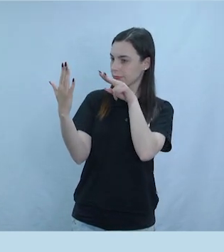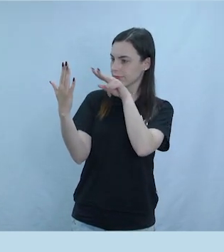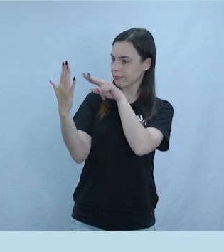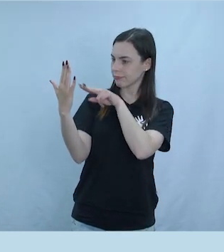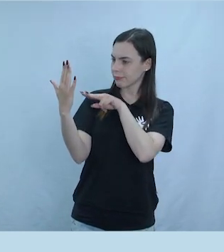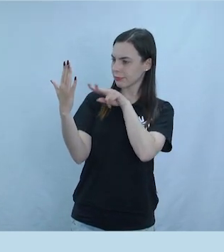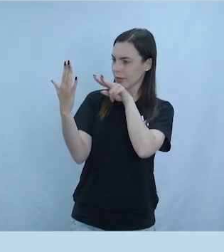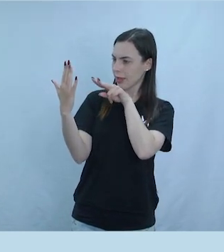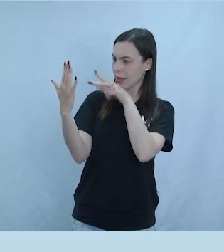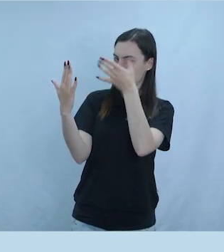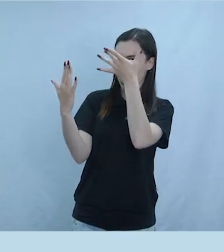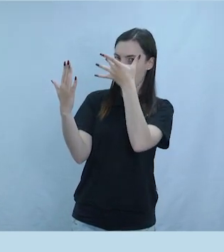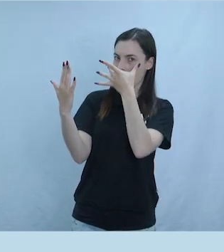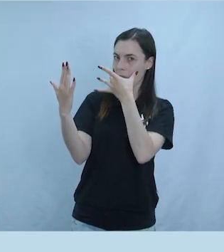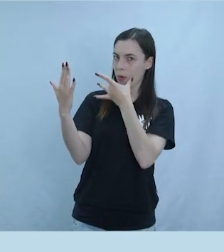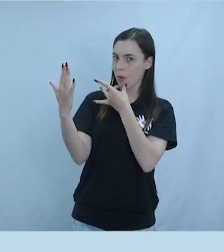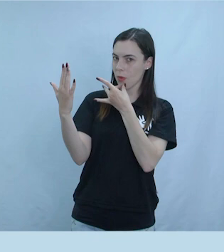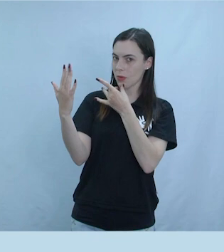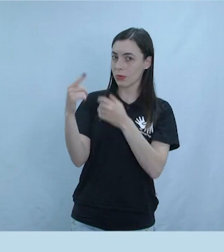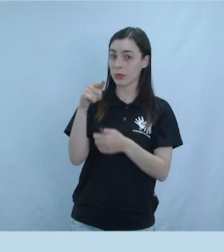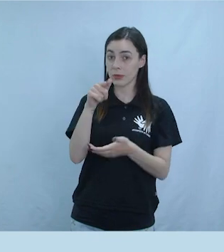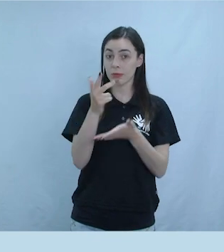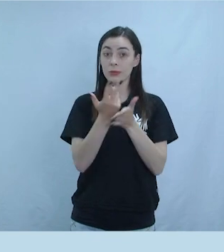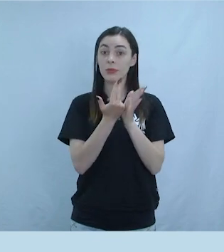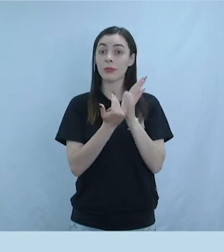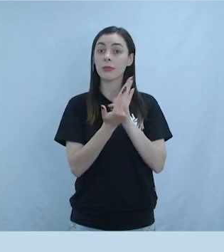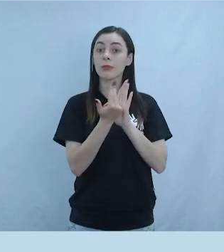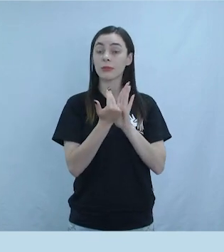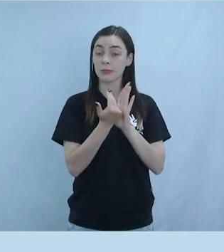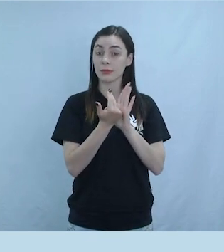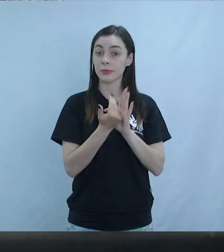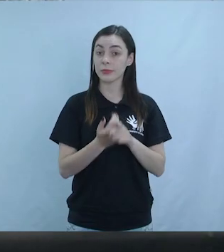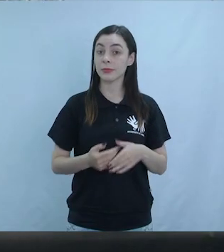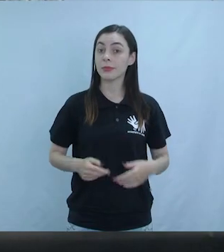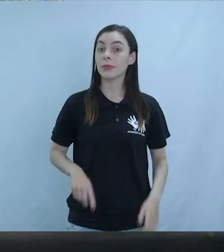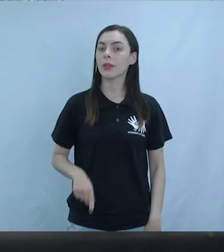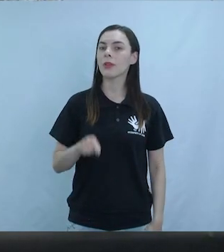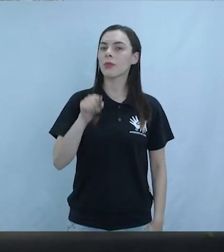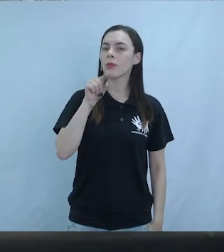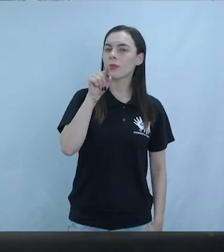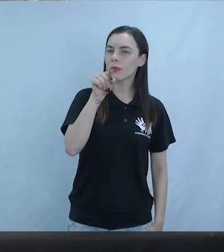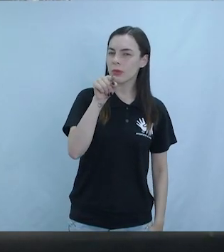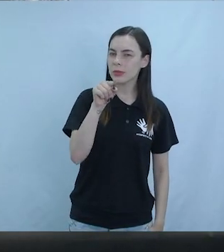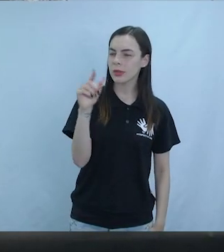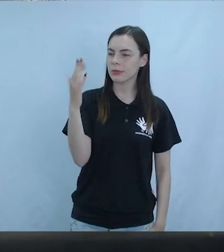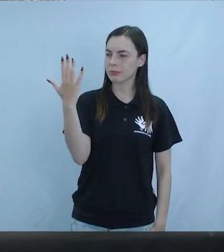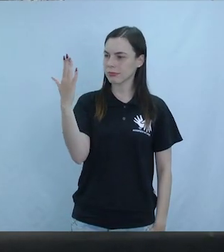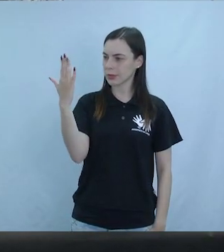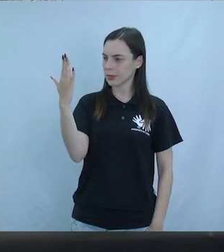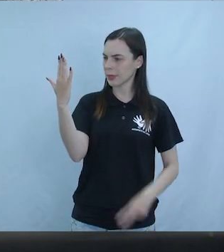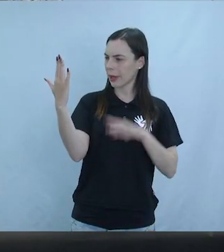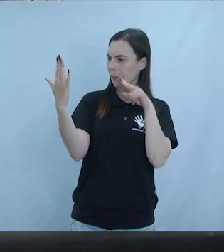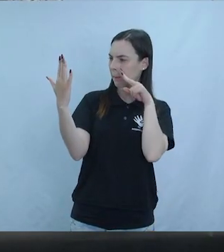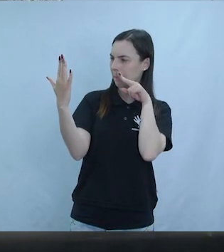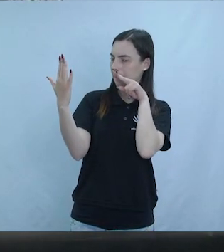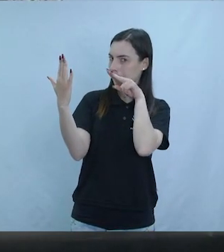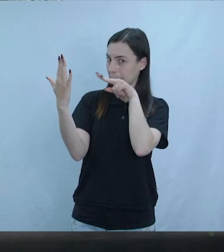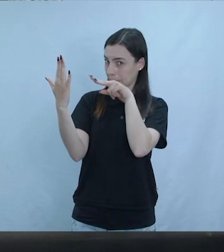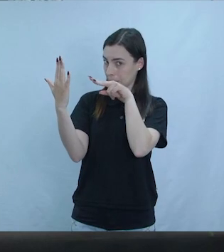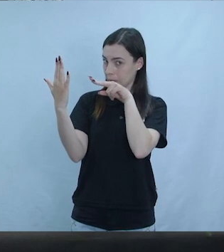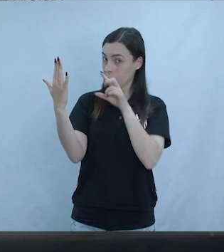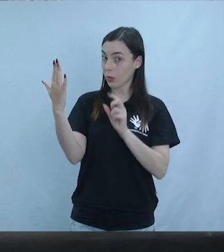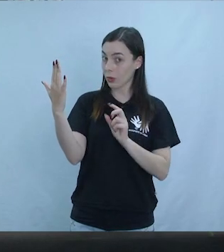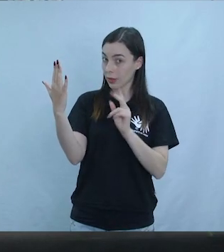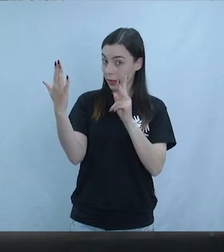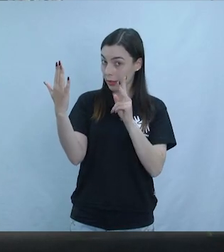o seu rosto e o desenhe. Então, você vai se olhar no